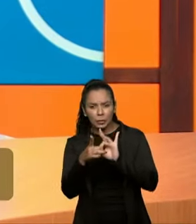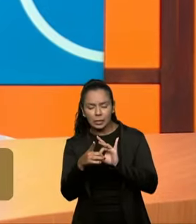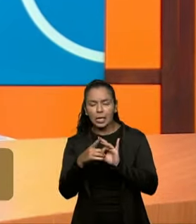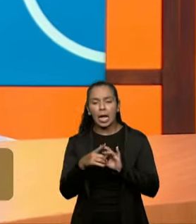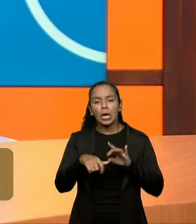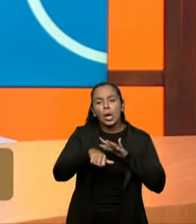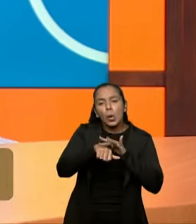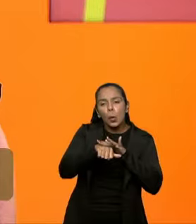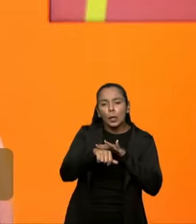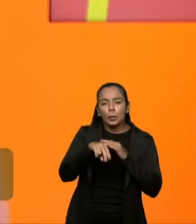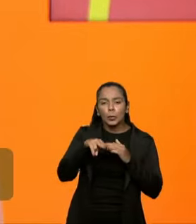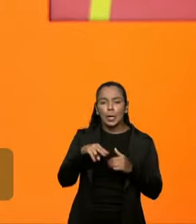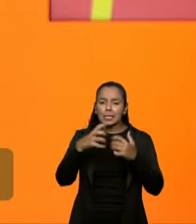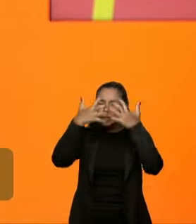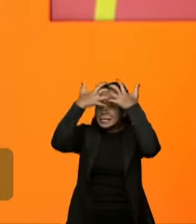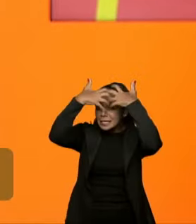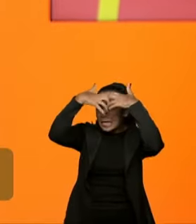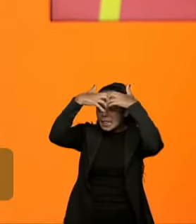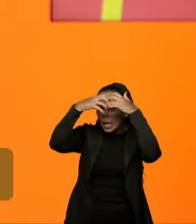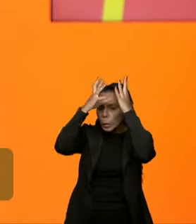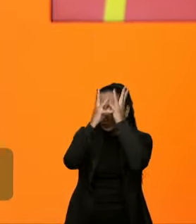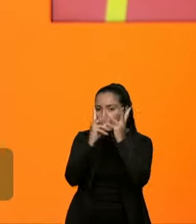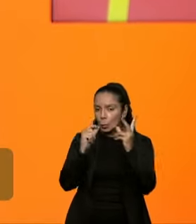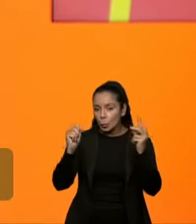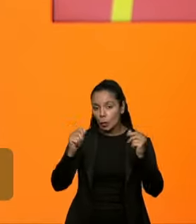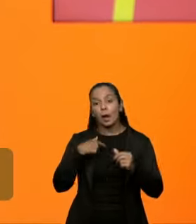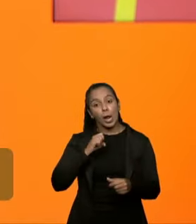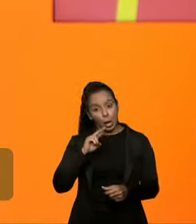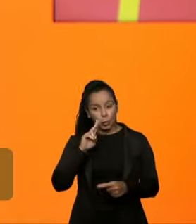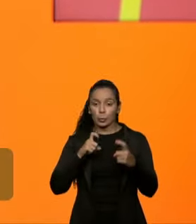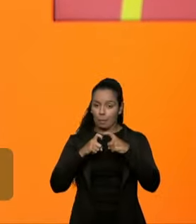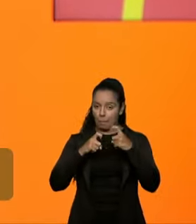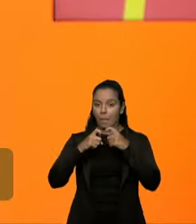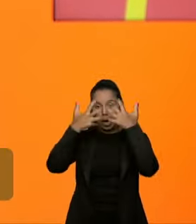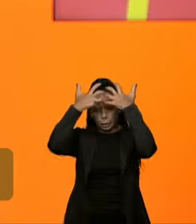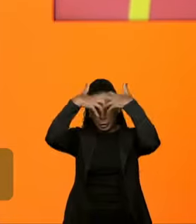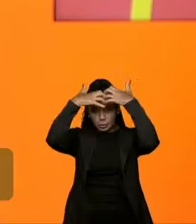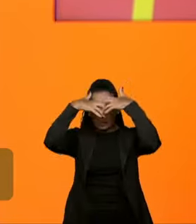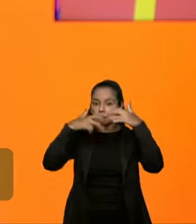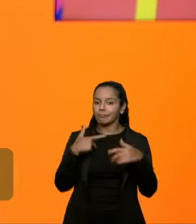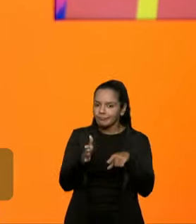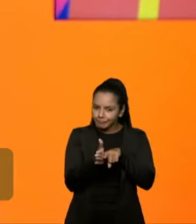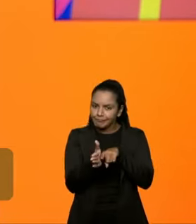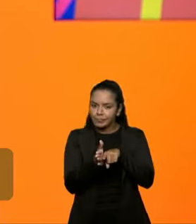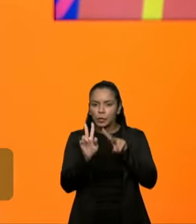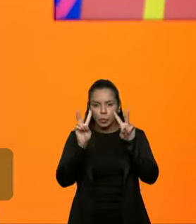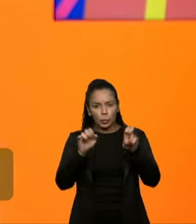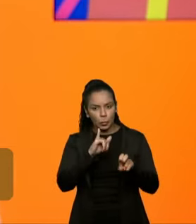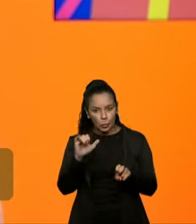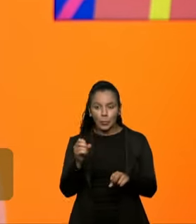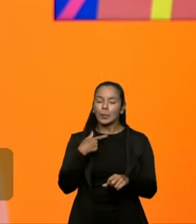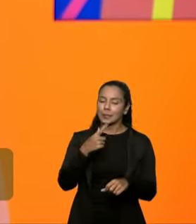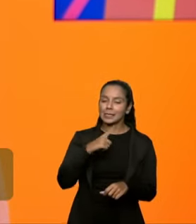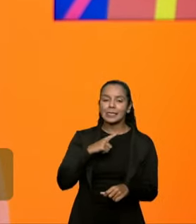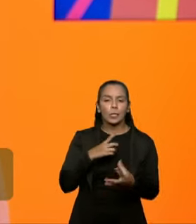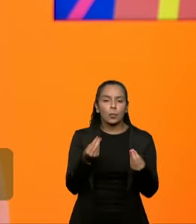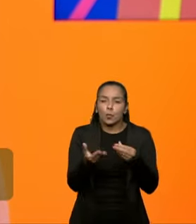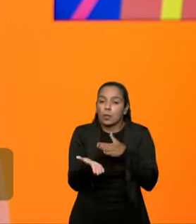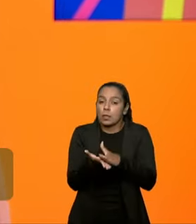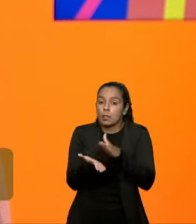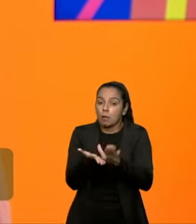neurodegenerativas? Assim? Muito boa pergunta. Eu sou neurologista e estudo muito isso. Hoje, a gente já tem muita